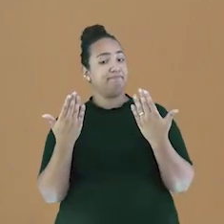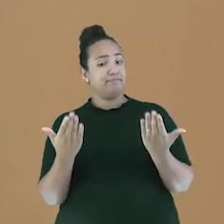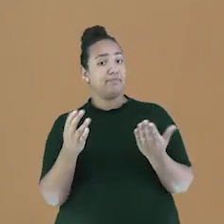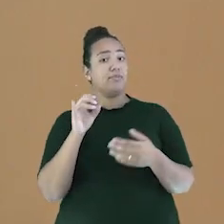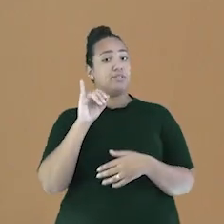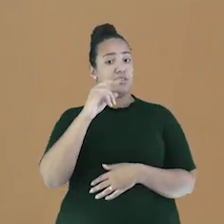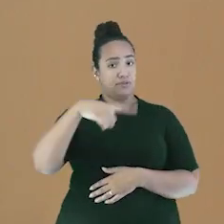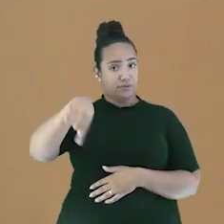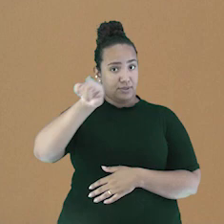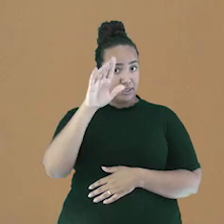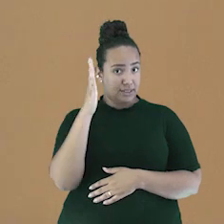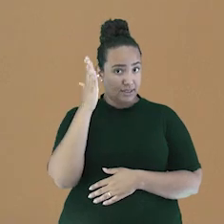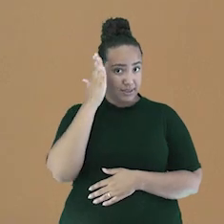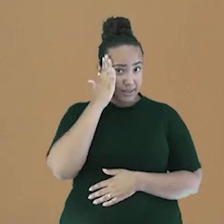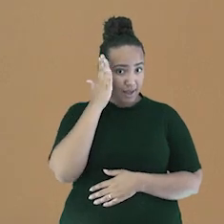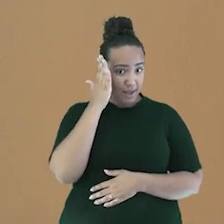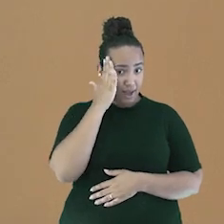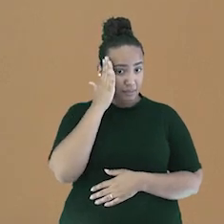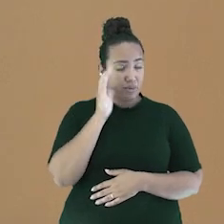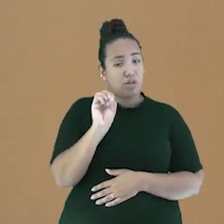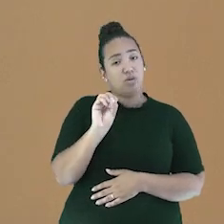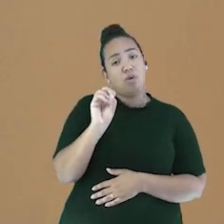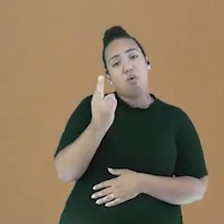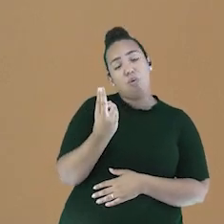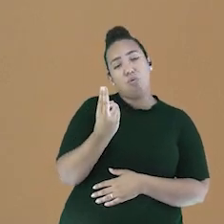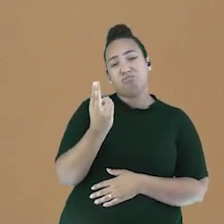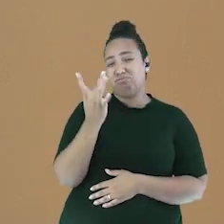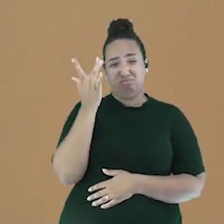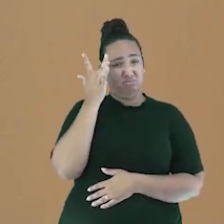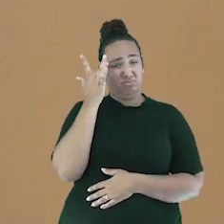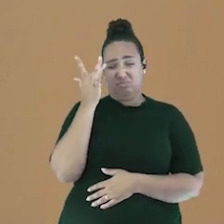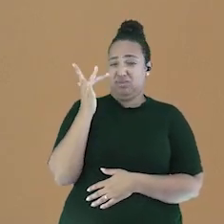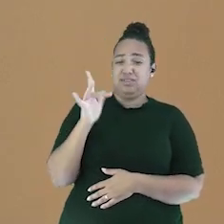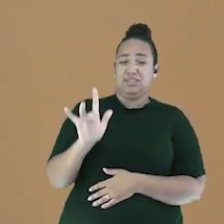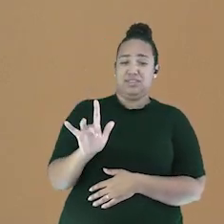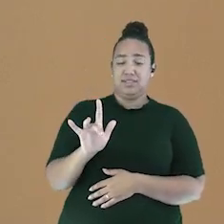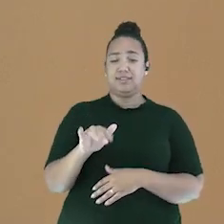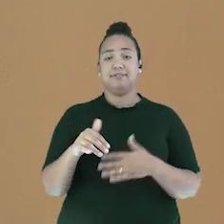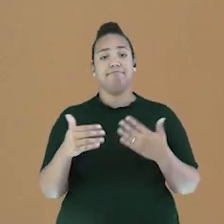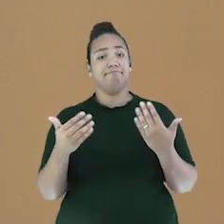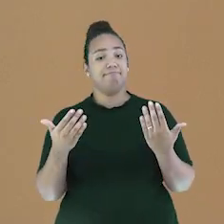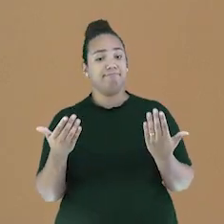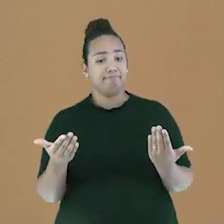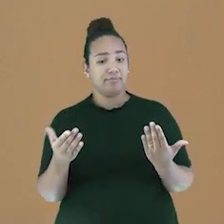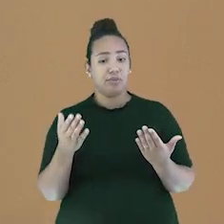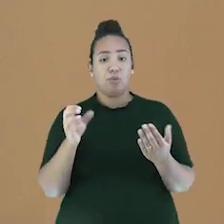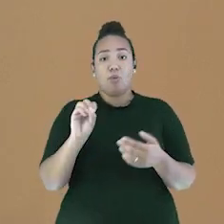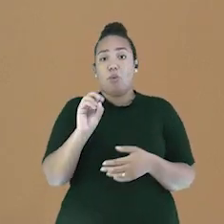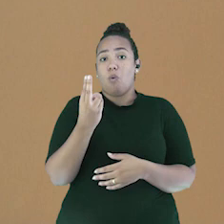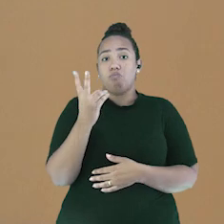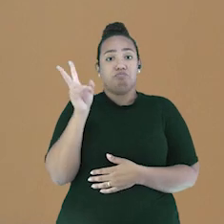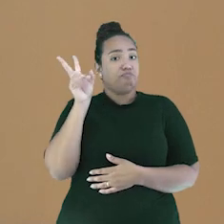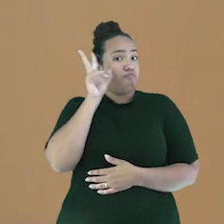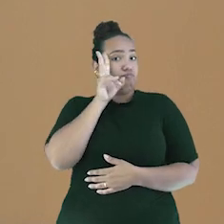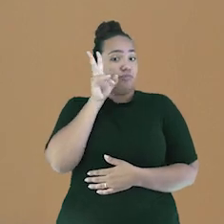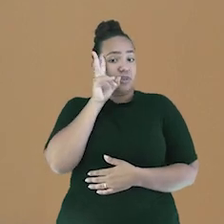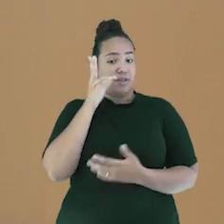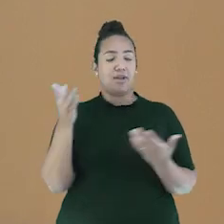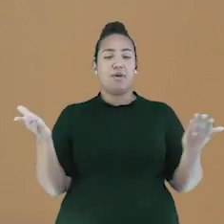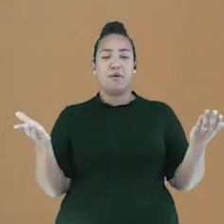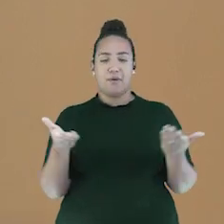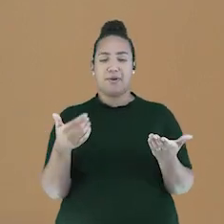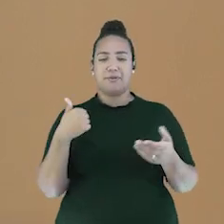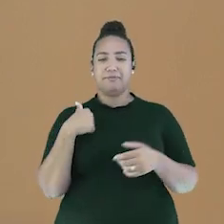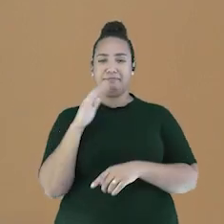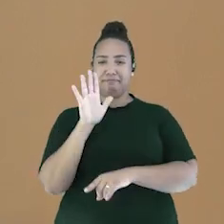que sabe o que é ou do que ainda não sabe de repente não se lembra vem comigo que eu vou te